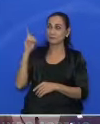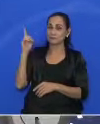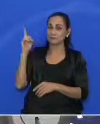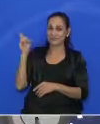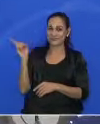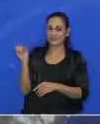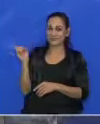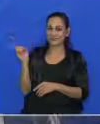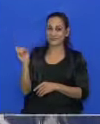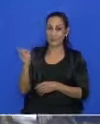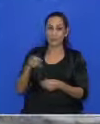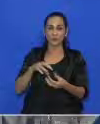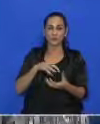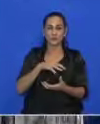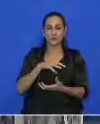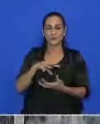valendo!